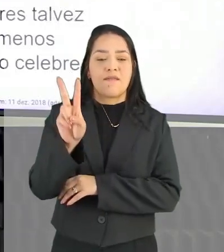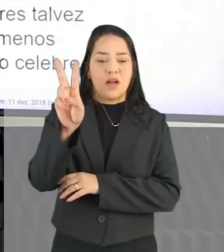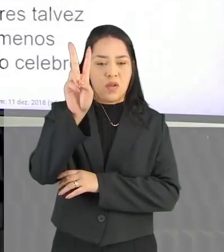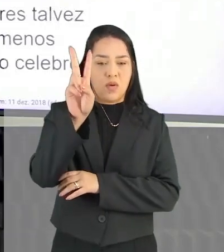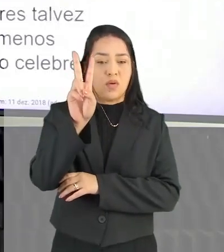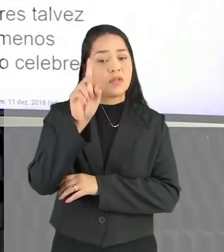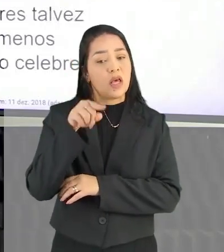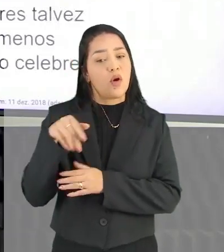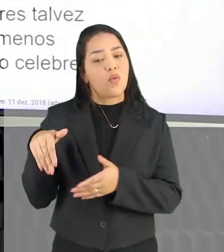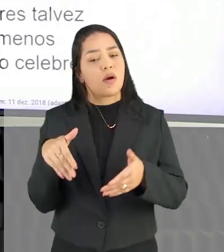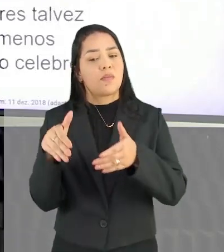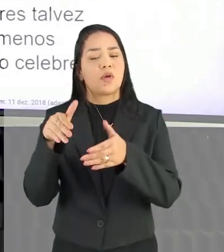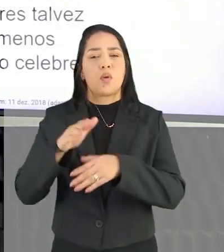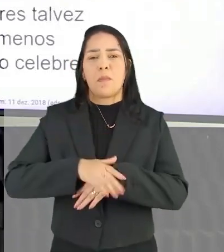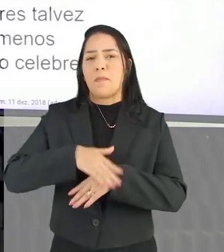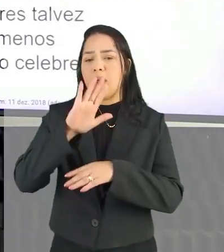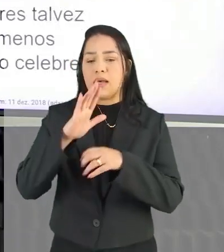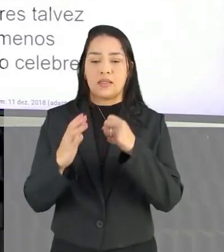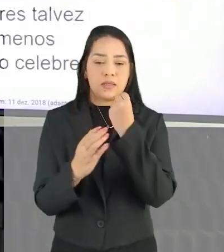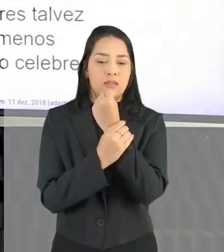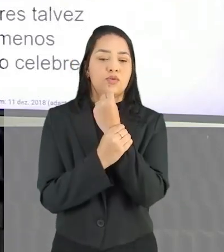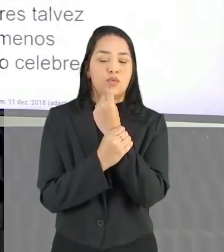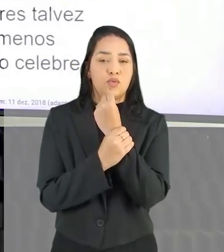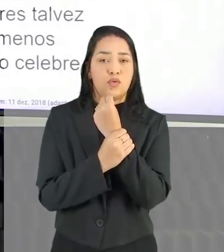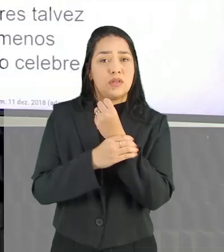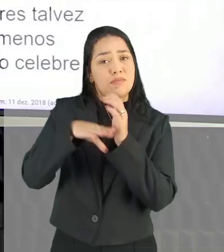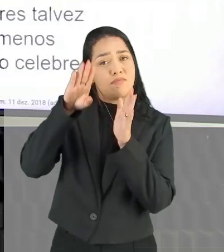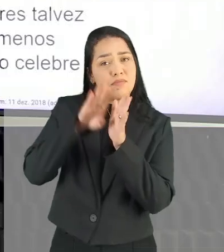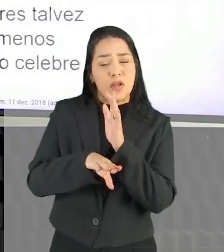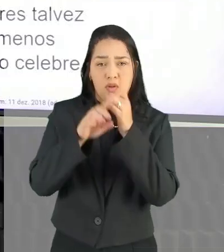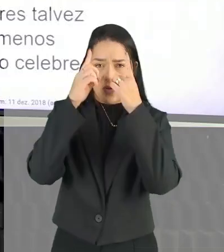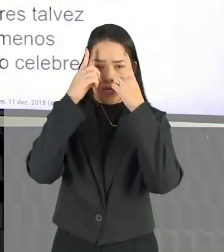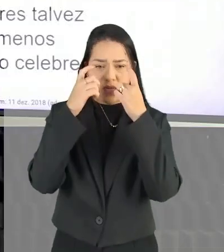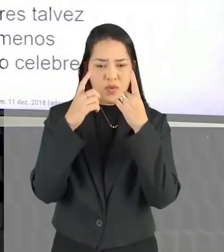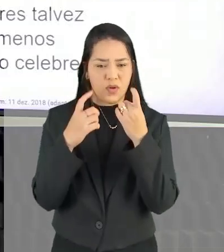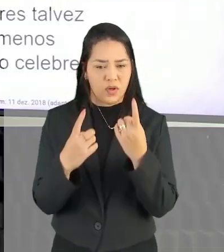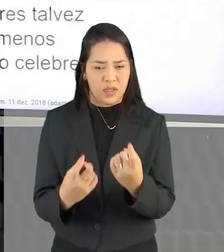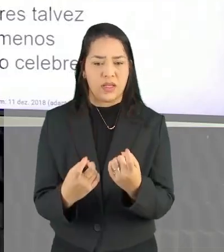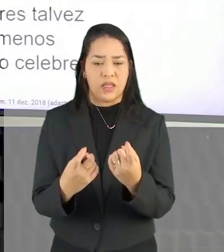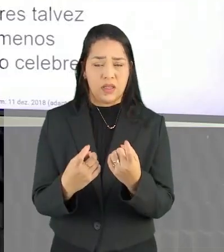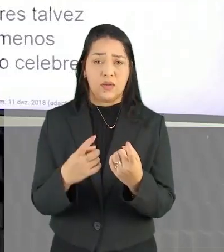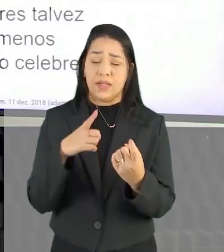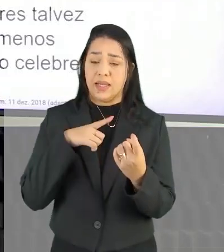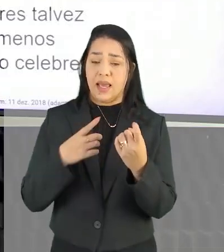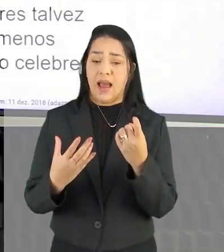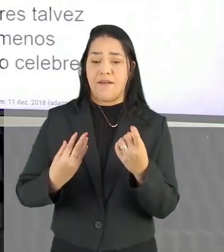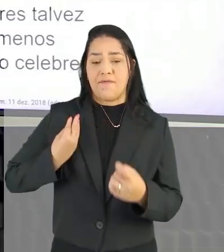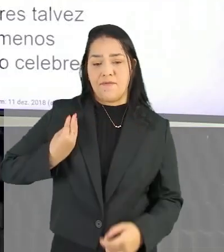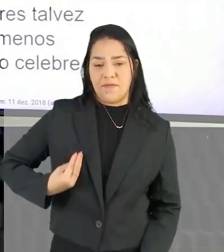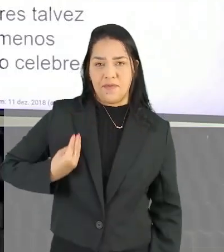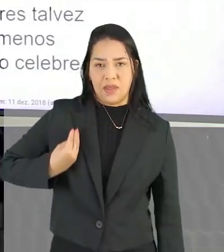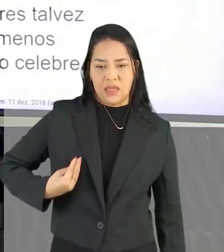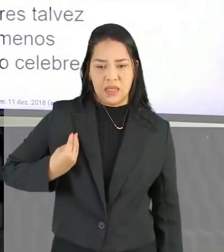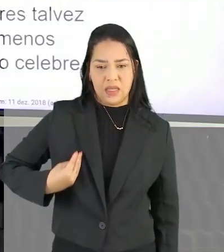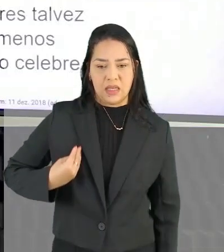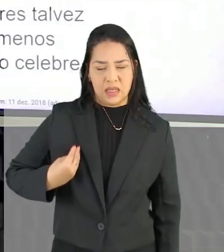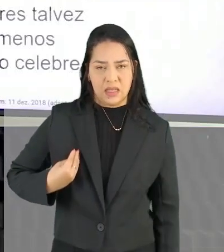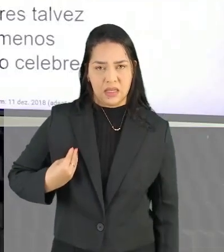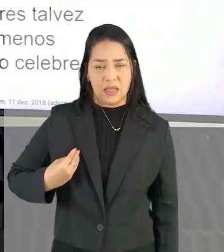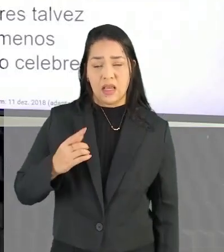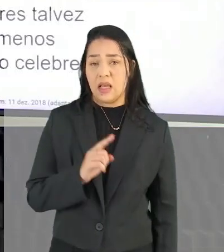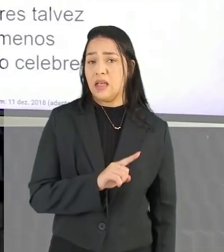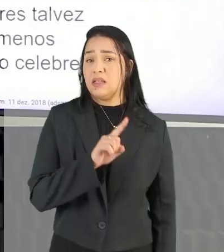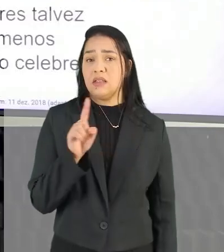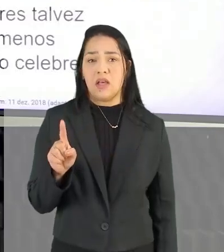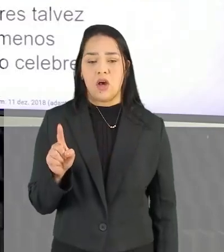outro. Reafirmar e praticar esses princípios e valores talvez seja um caminho mais seguro e menos violento,